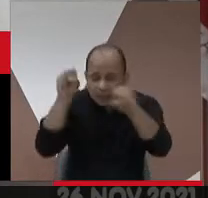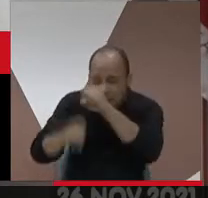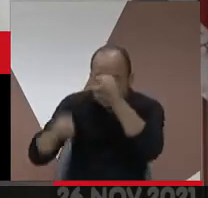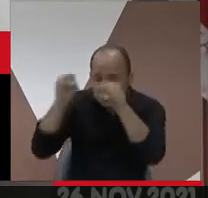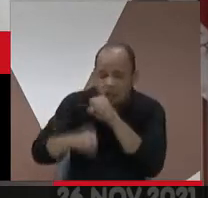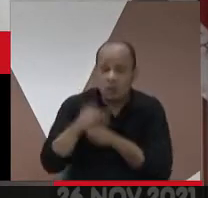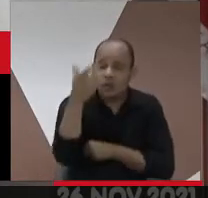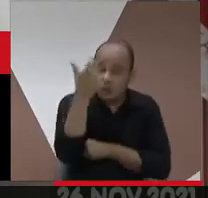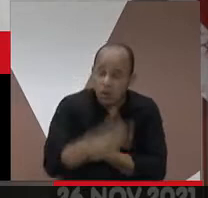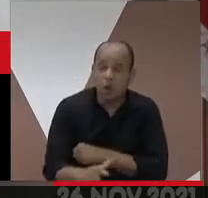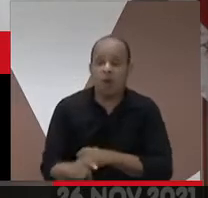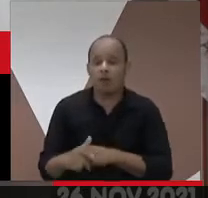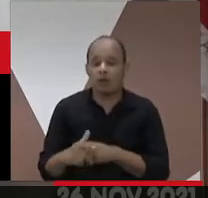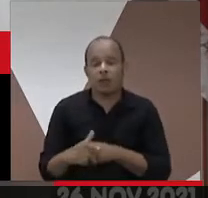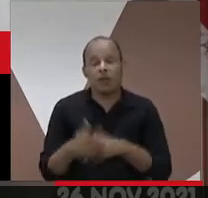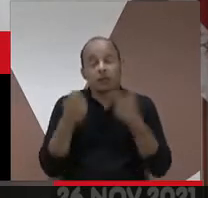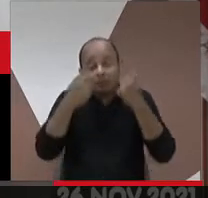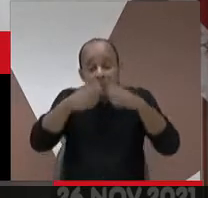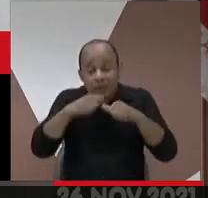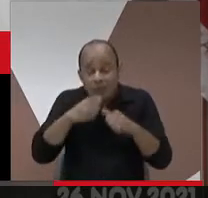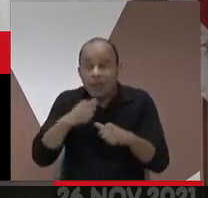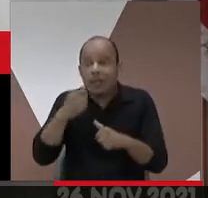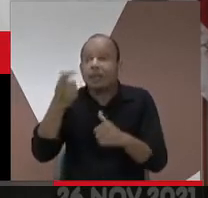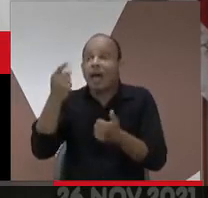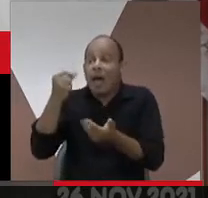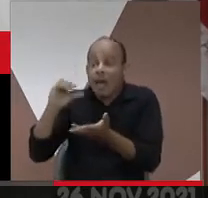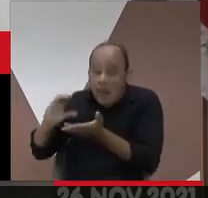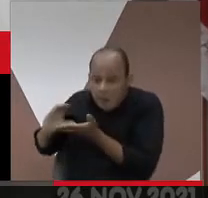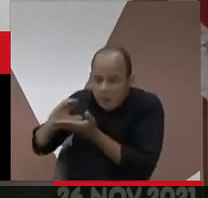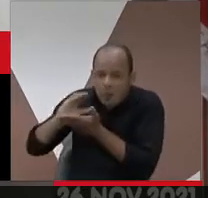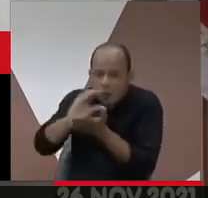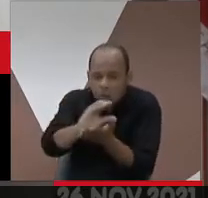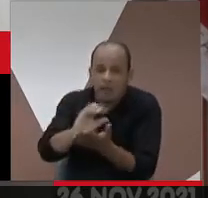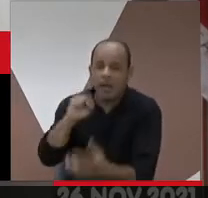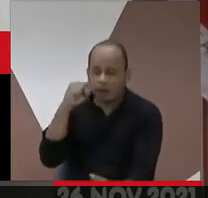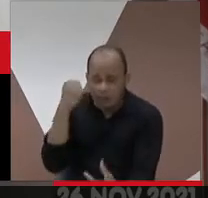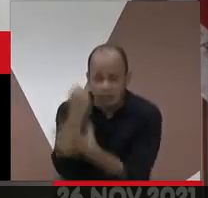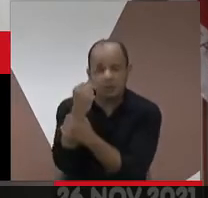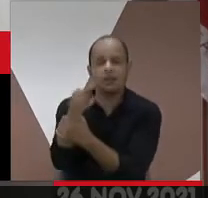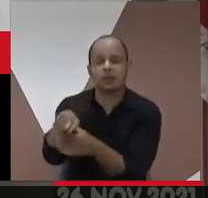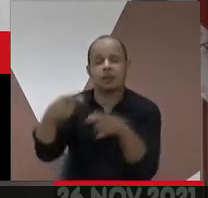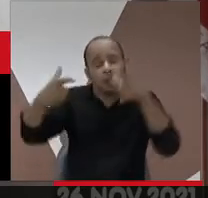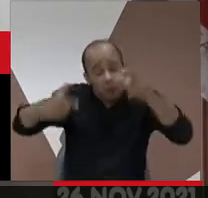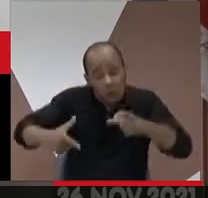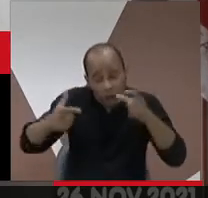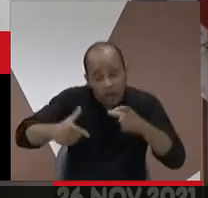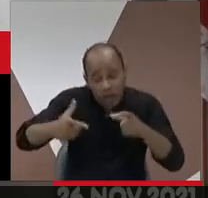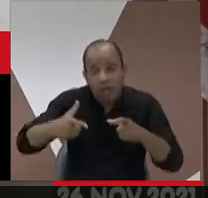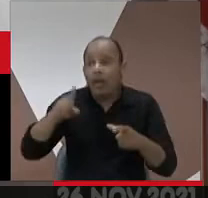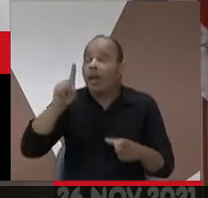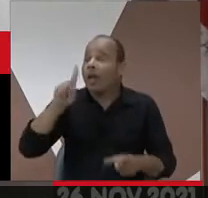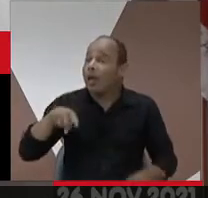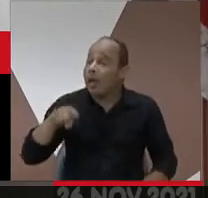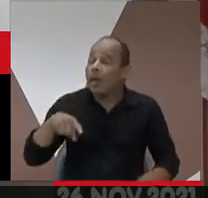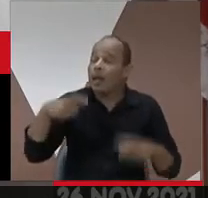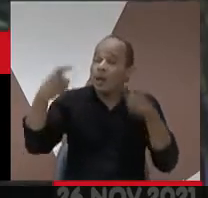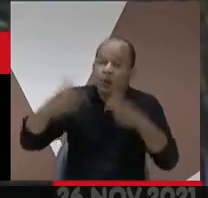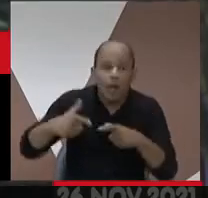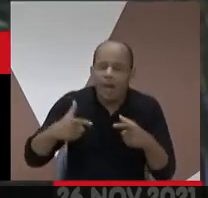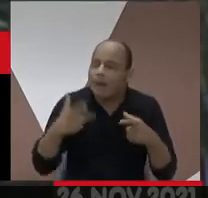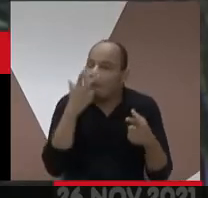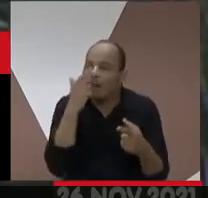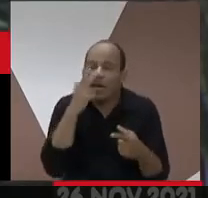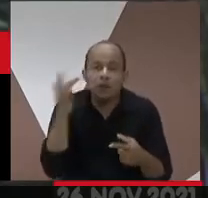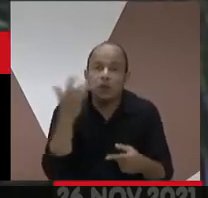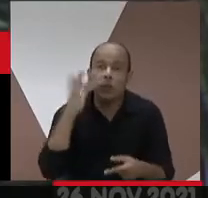vocês aprovarem recursos para a gente de fato proteger aquele lugar. Aquele lugar é o maior tesouro que nós temos na